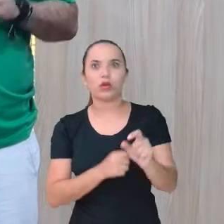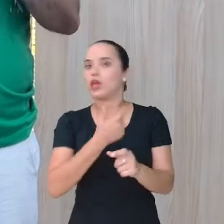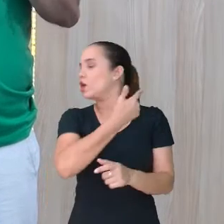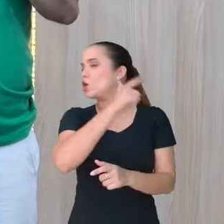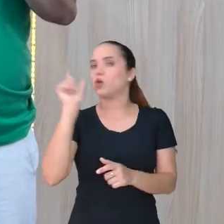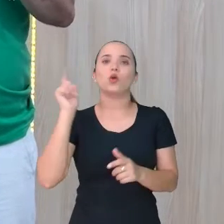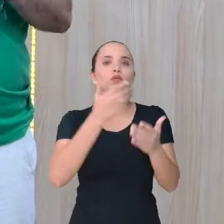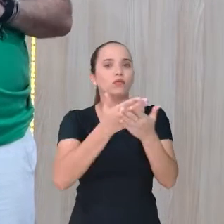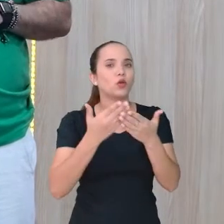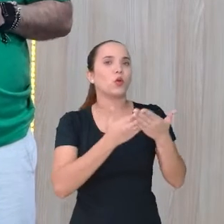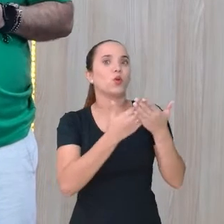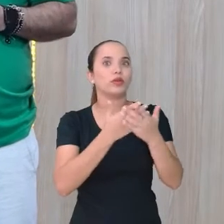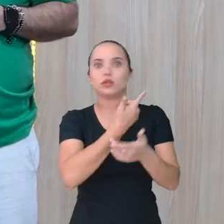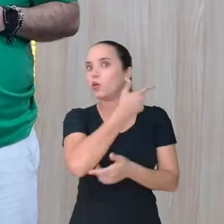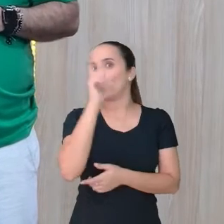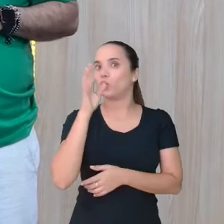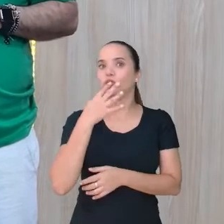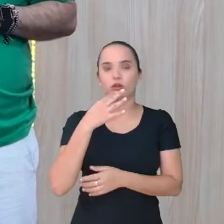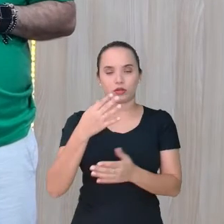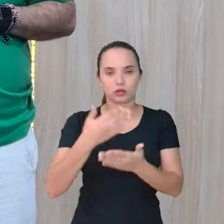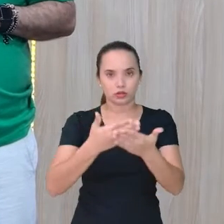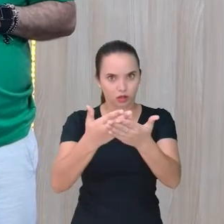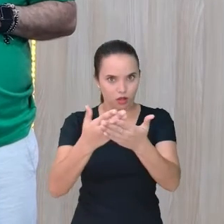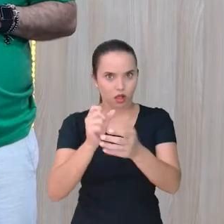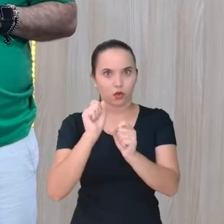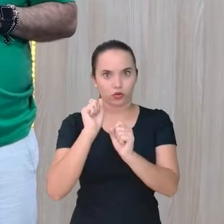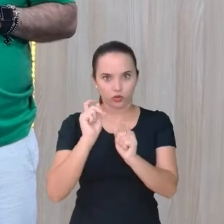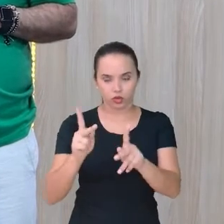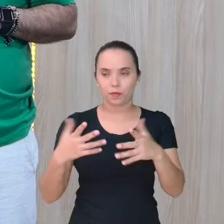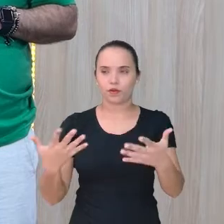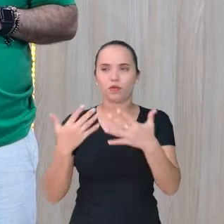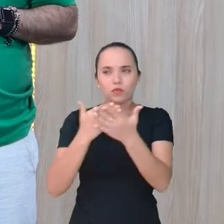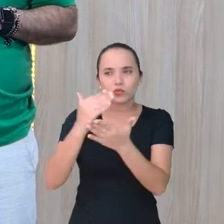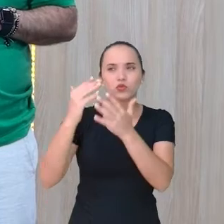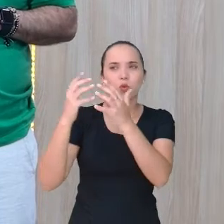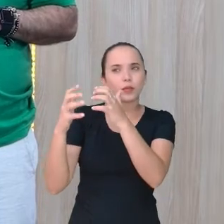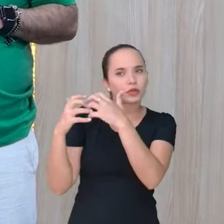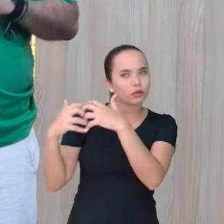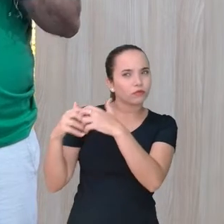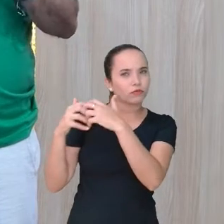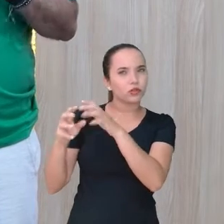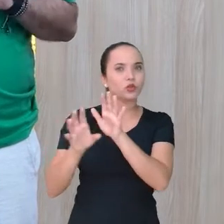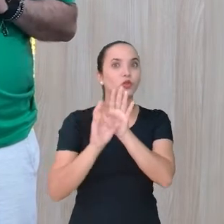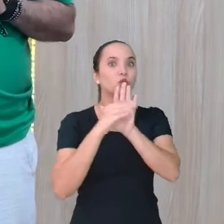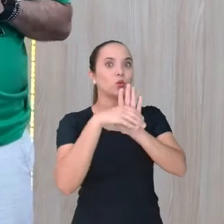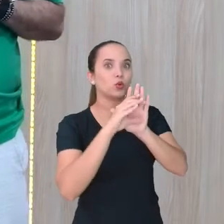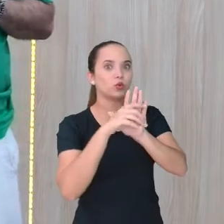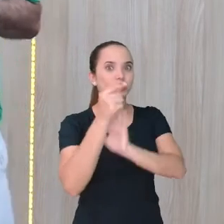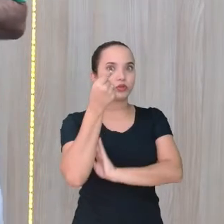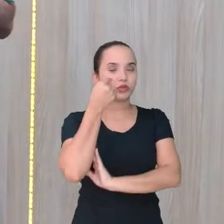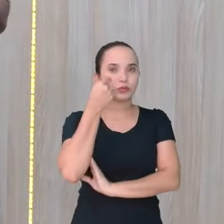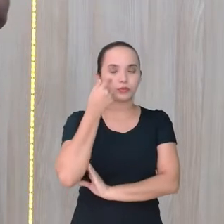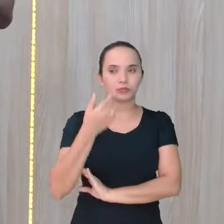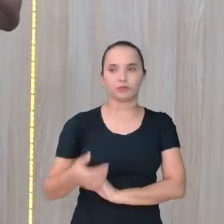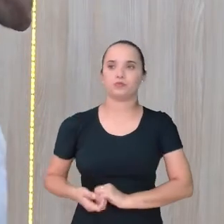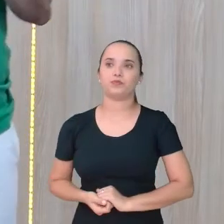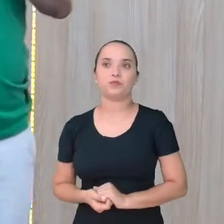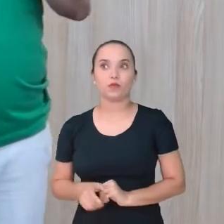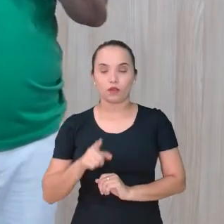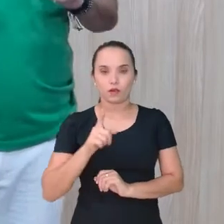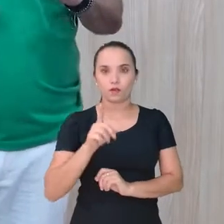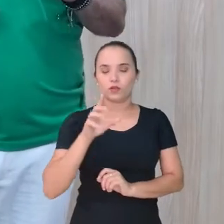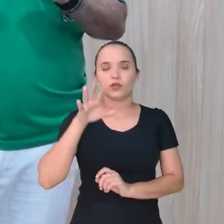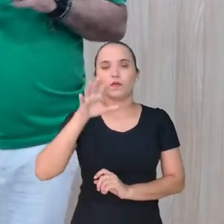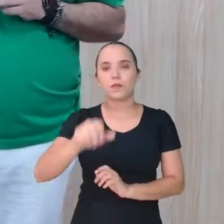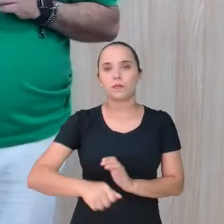aulas. Mas vejam, vamos começar refletindo aqui sobre um conceito, né? Você vai pegar aí na sua casa